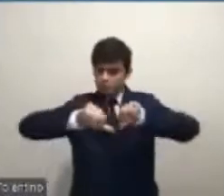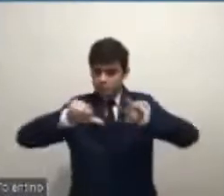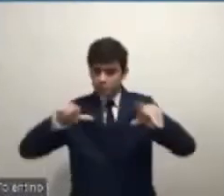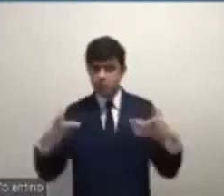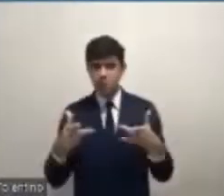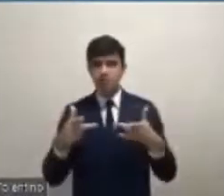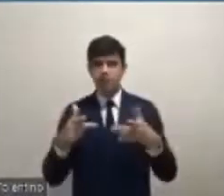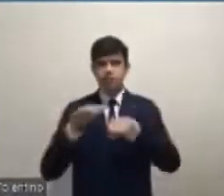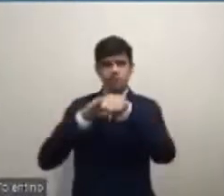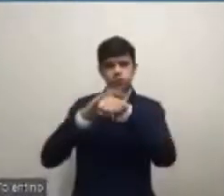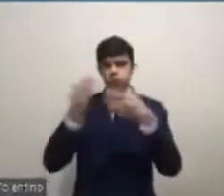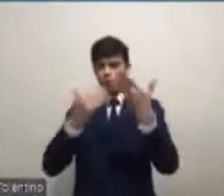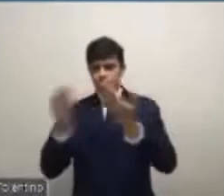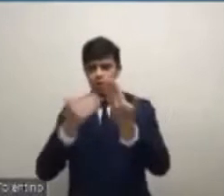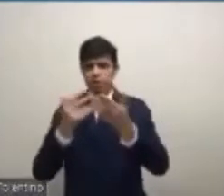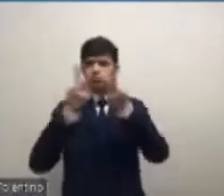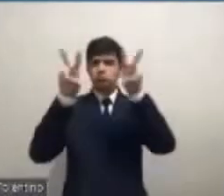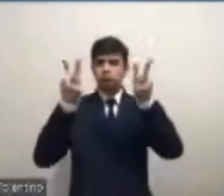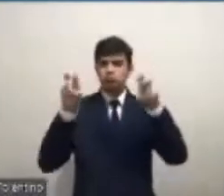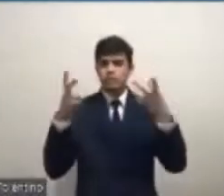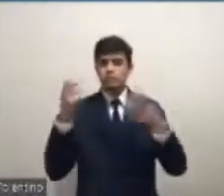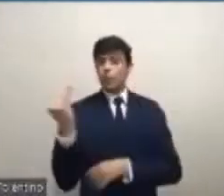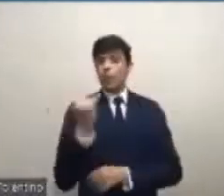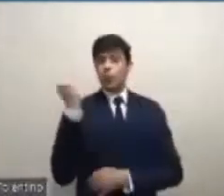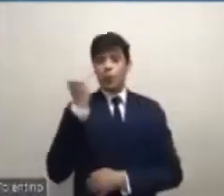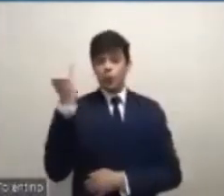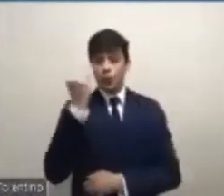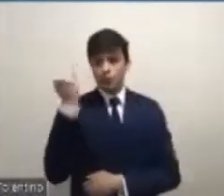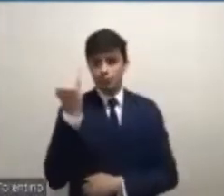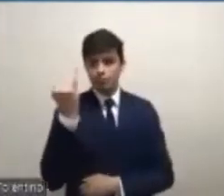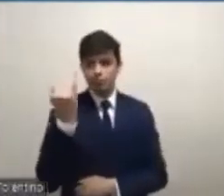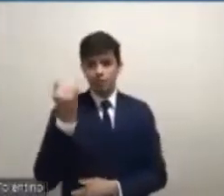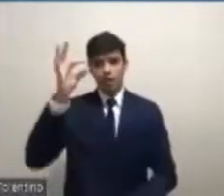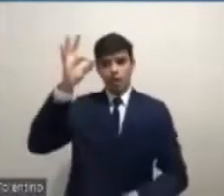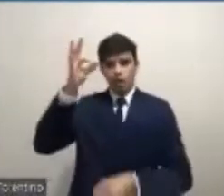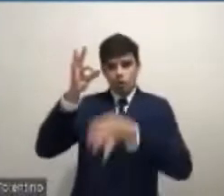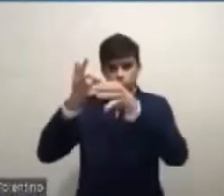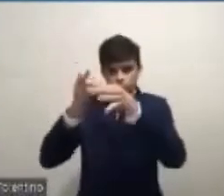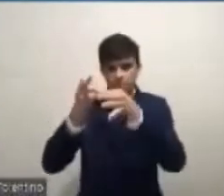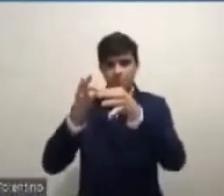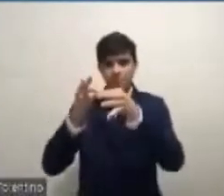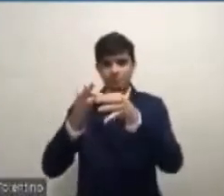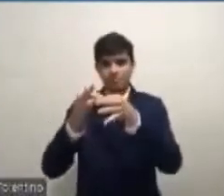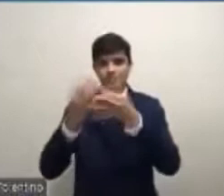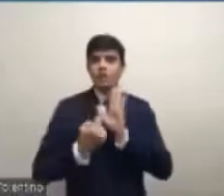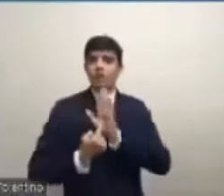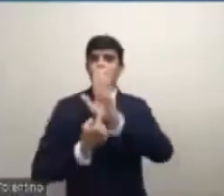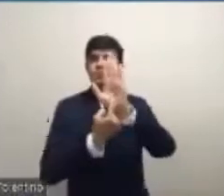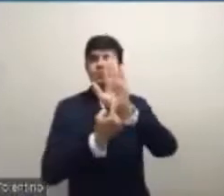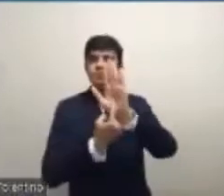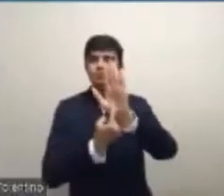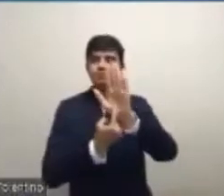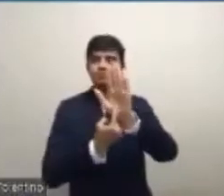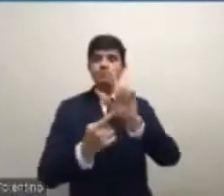extremamente relevante e importante. E sem maiores delongas, eu gostaria de apresentar o nosso palestrante dessa noite, que é